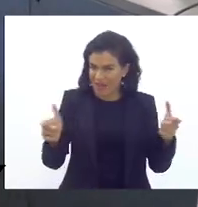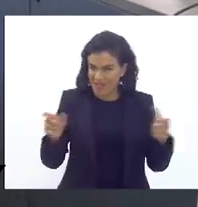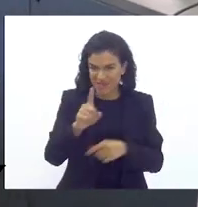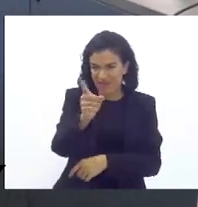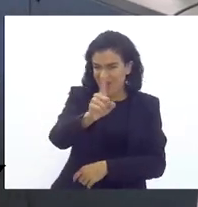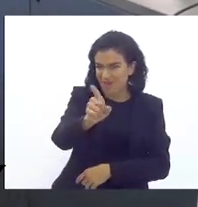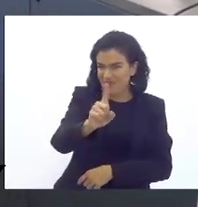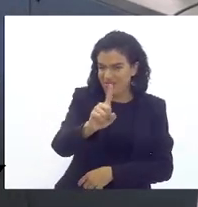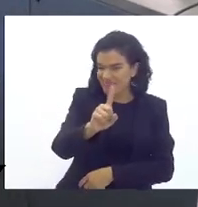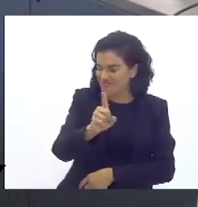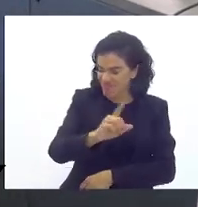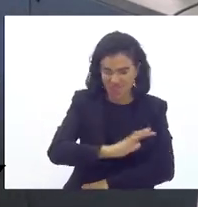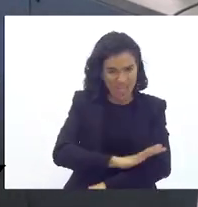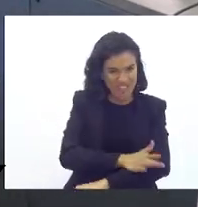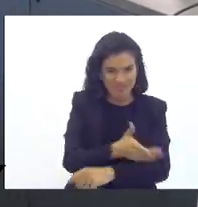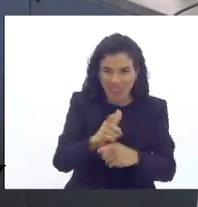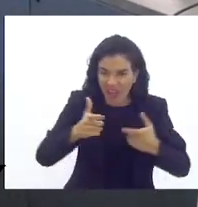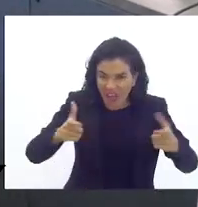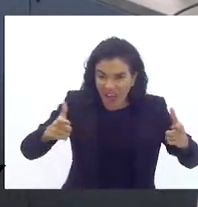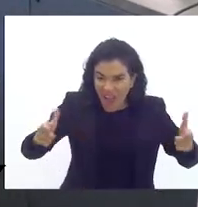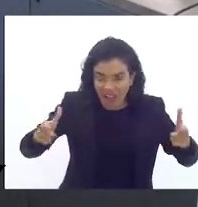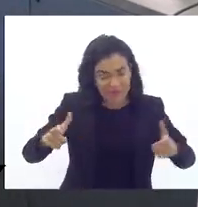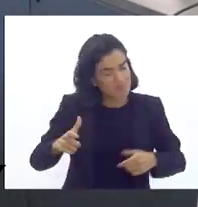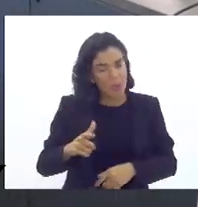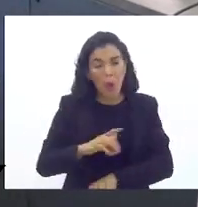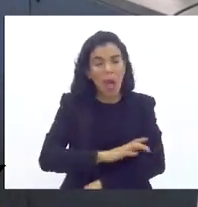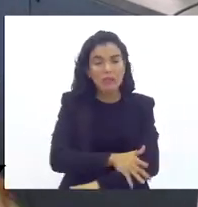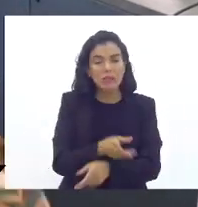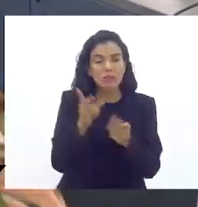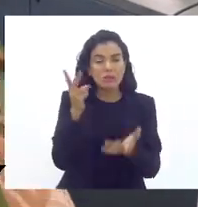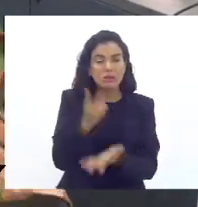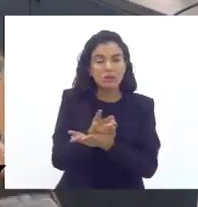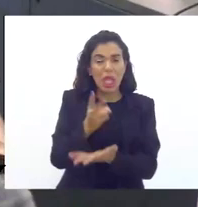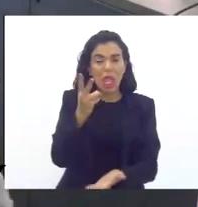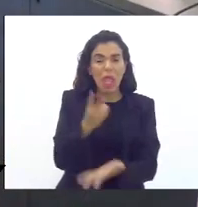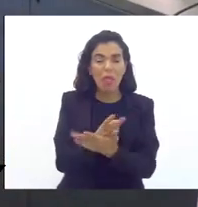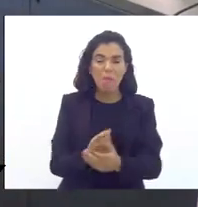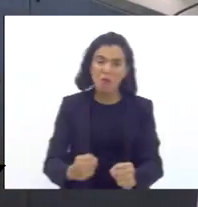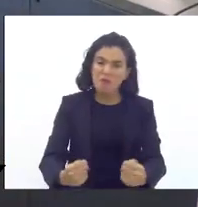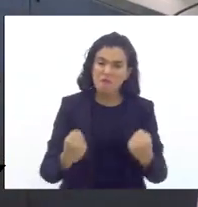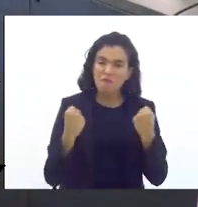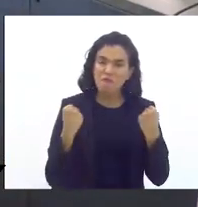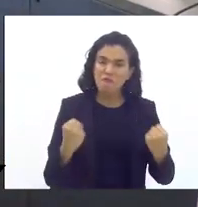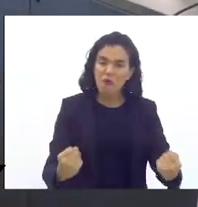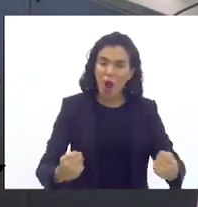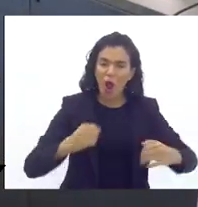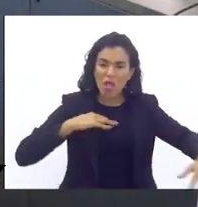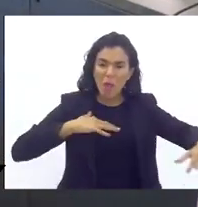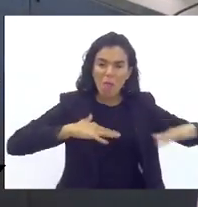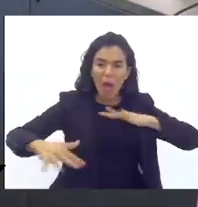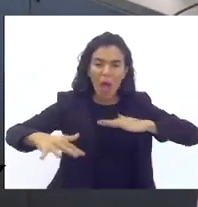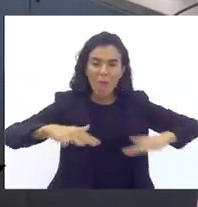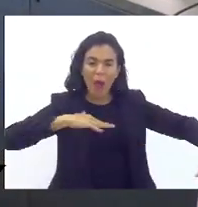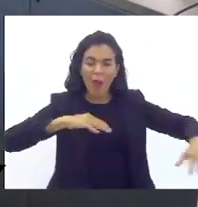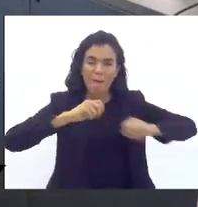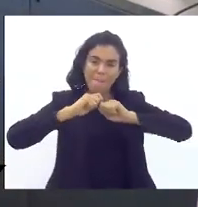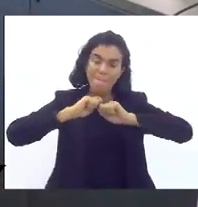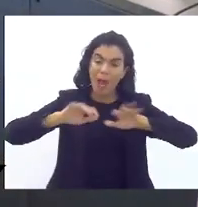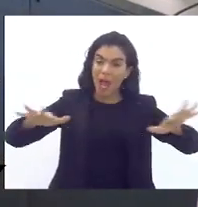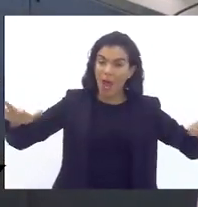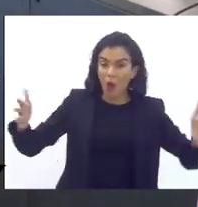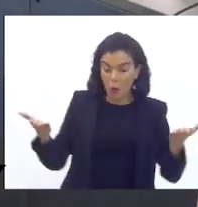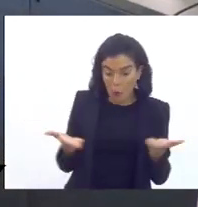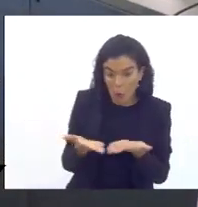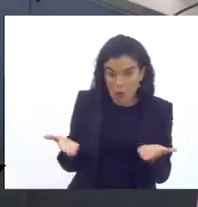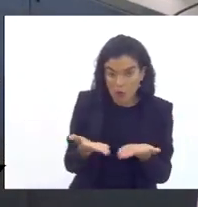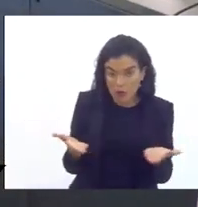o racismo não tá crescendo o racismo sempre esteve forte e vibrante como ele está aí o que ele está hoje ele